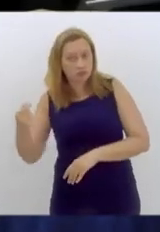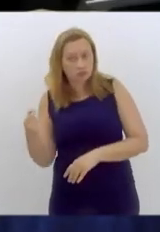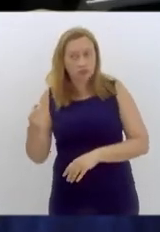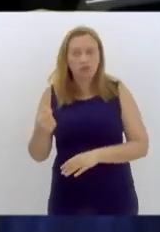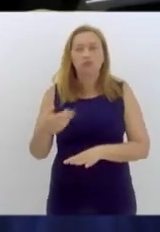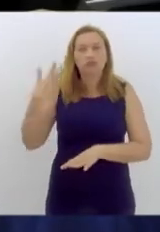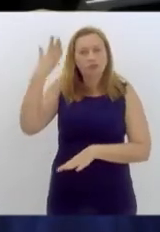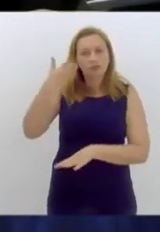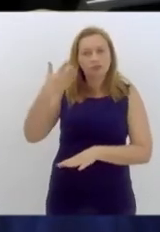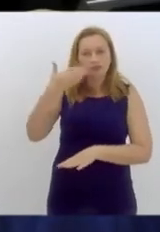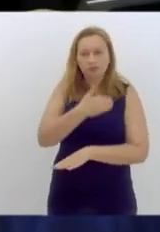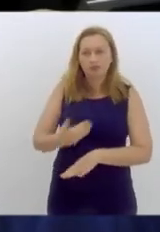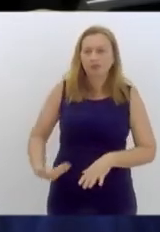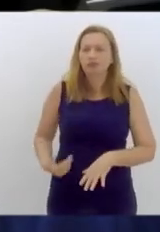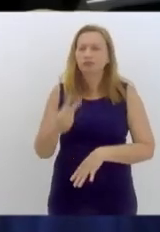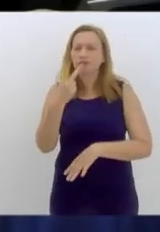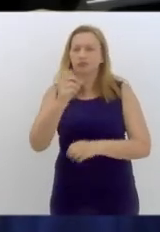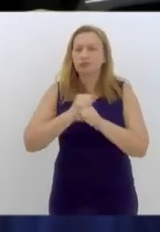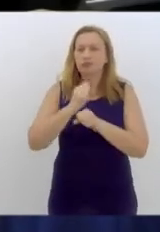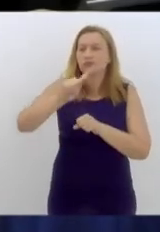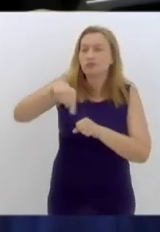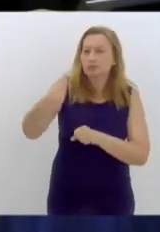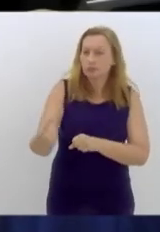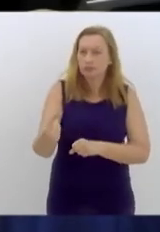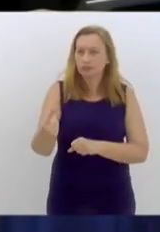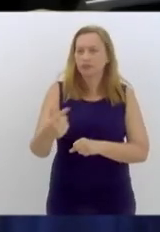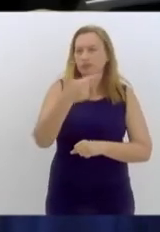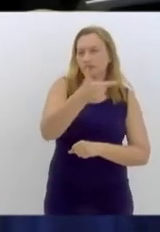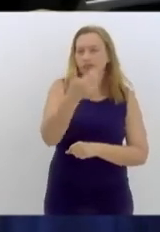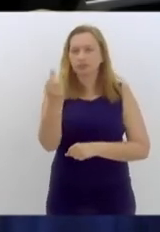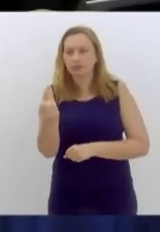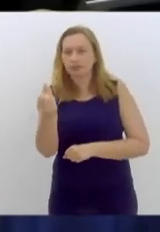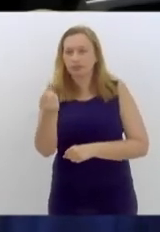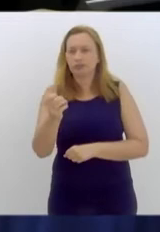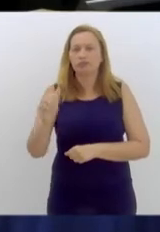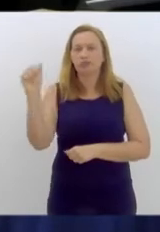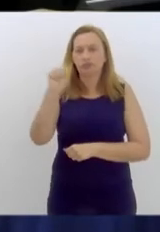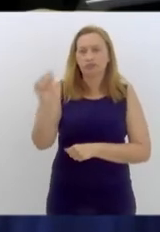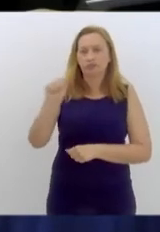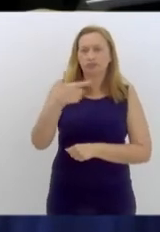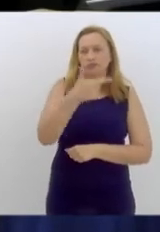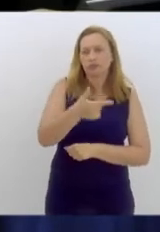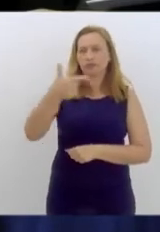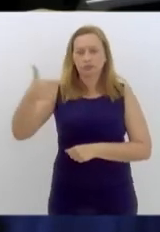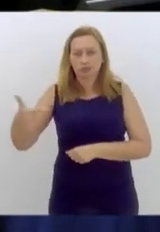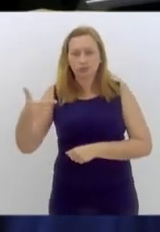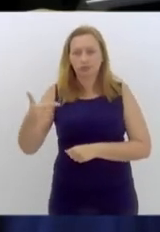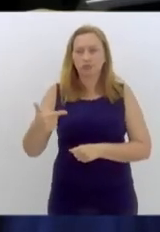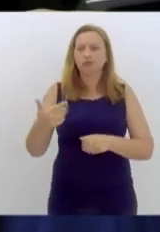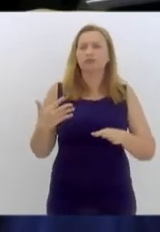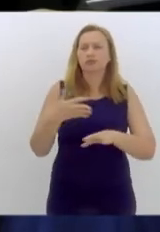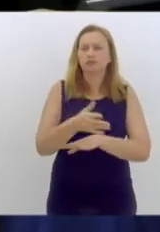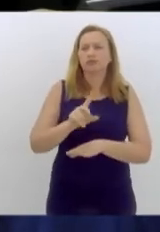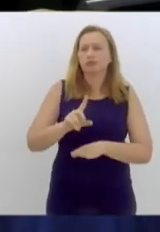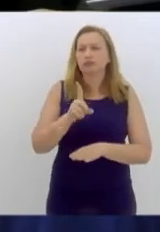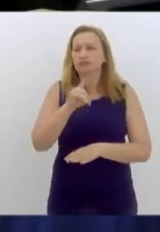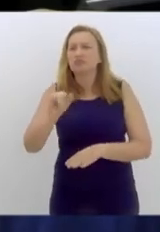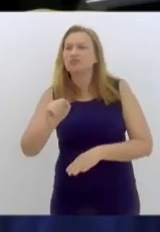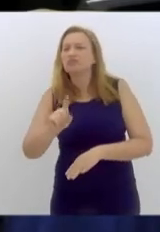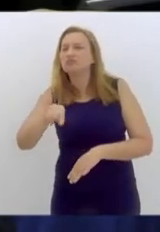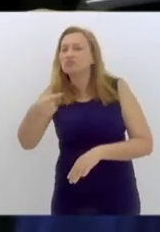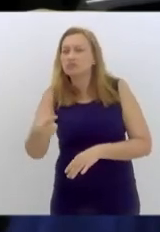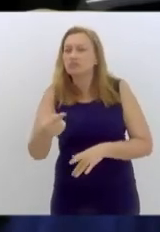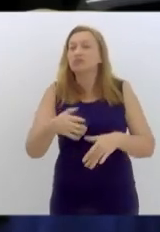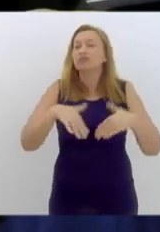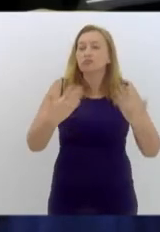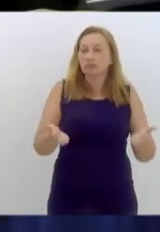governador é de 2 anos depois, exatamente, de 26 de agosto de 2022, chegando aqui alguns dias depois, né? Então, assim,